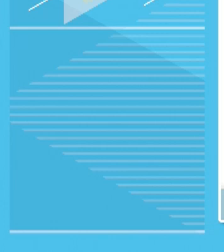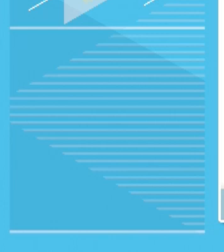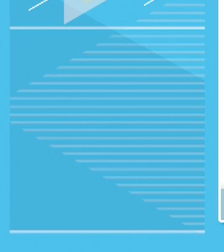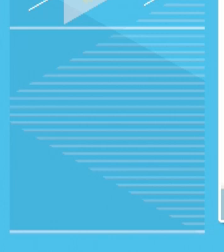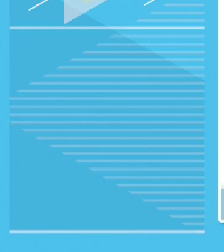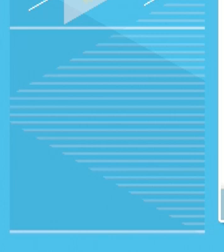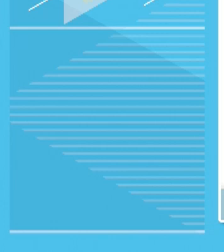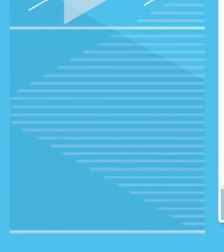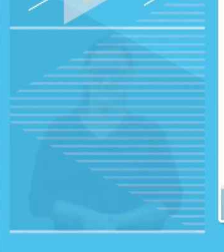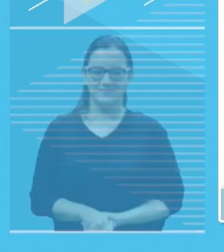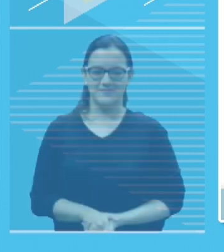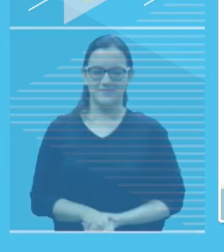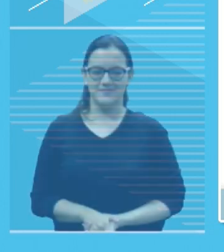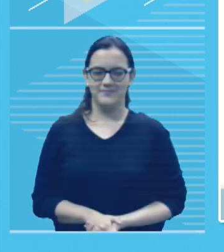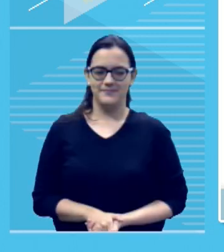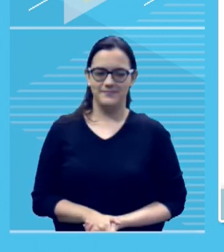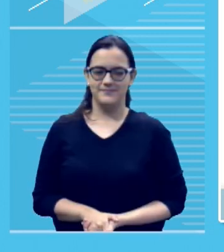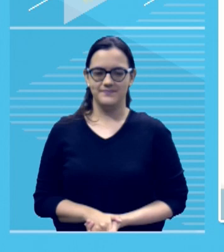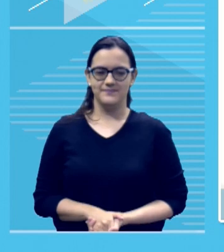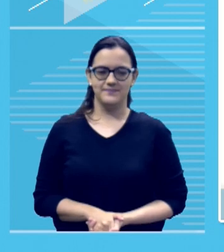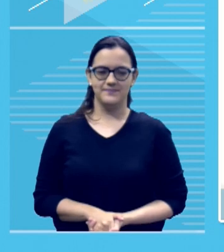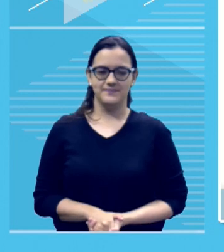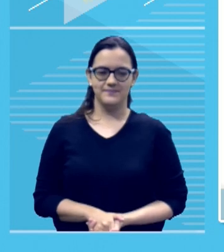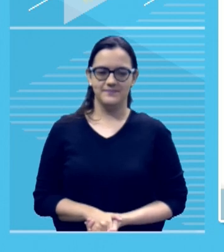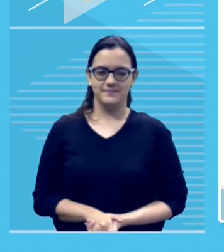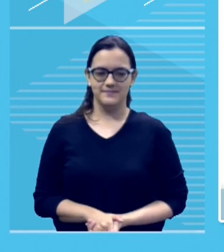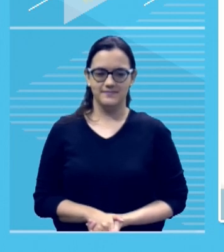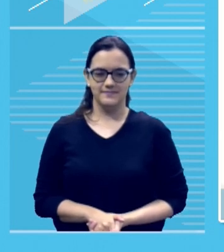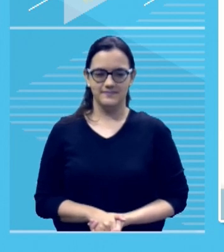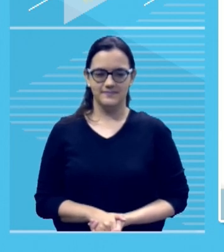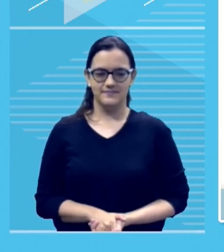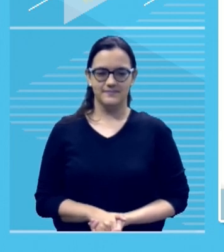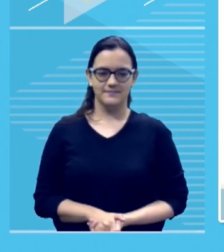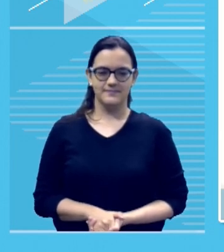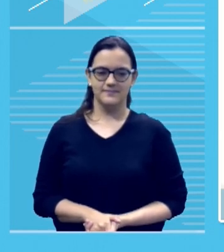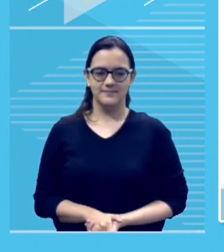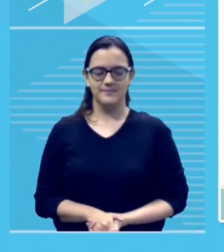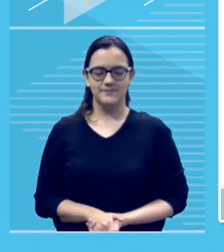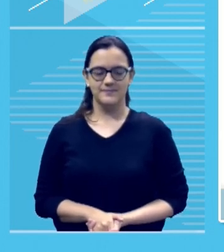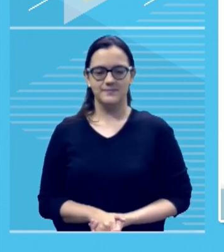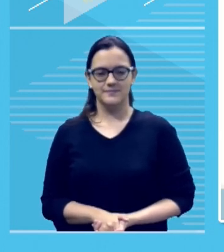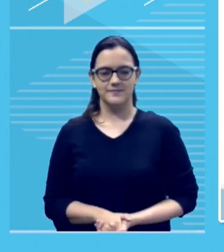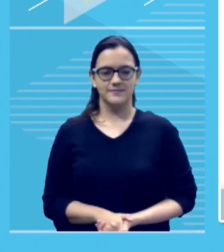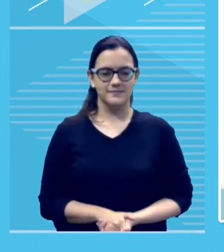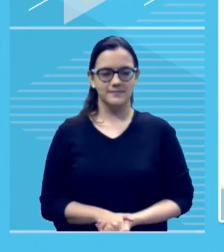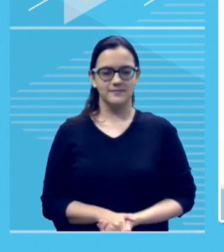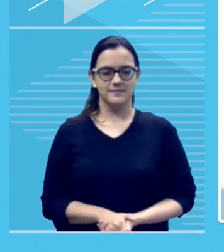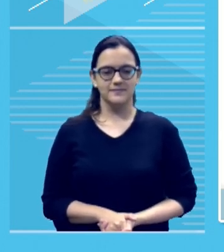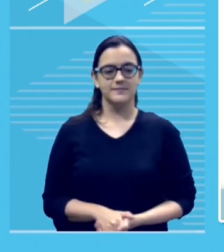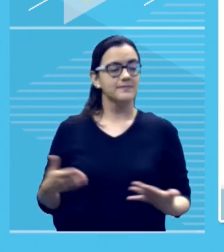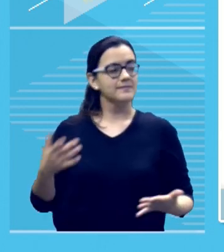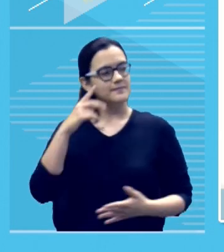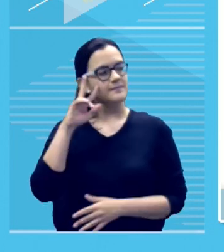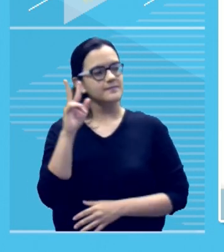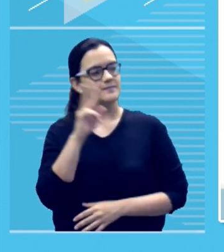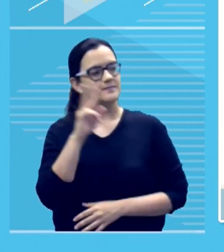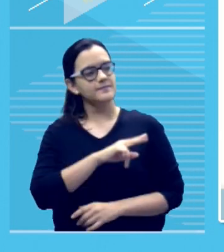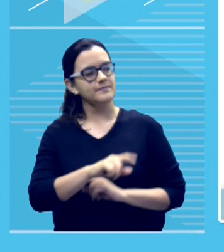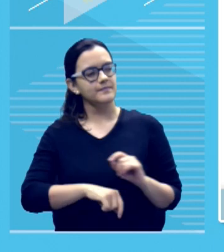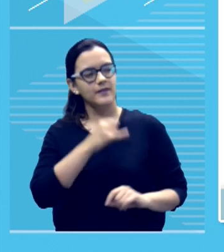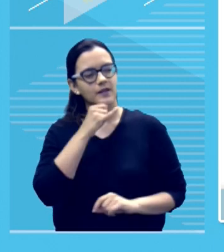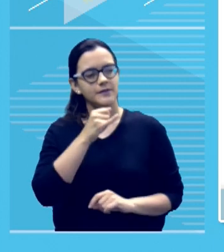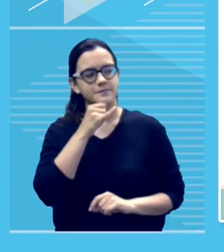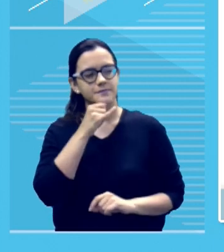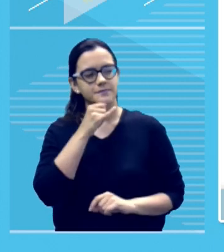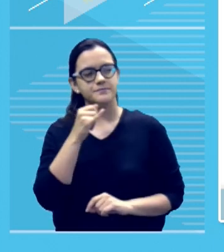Ok, então tá aí, carbono assimétrico. Vamos lá, continuar. Mais carbono assimétrico. Observe, pessoal, olha. É como se ele